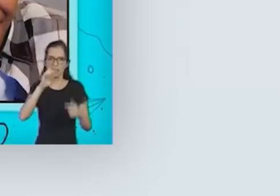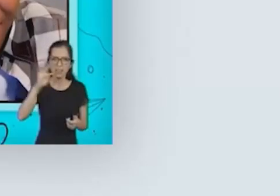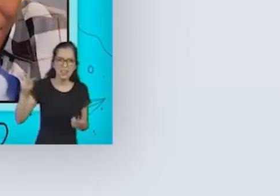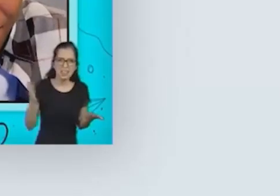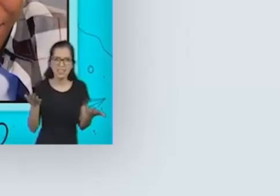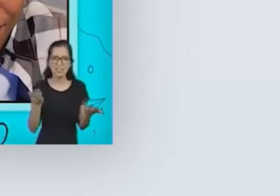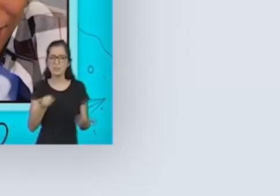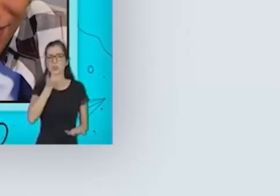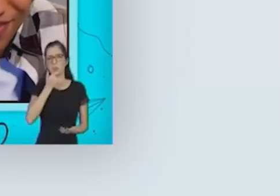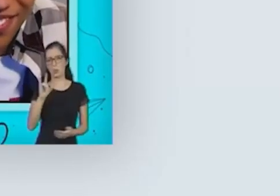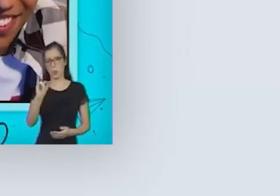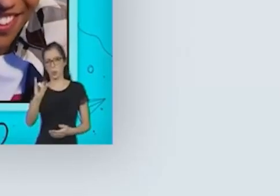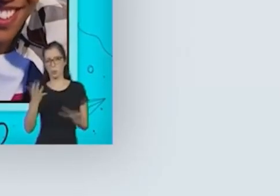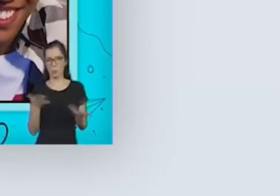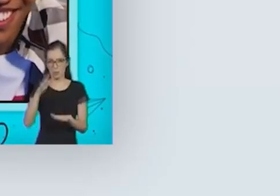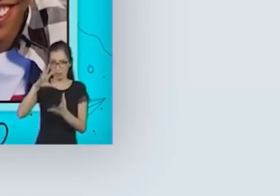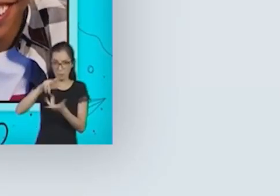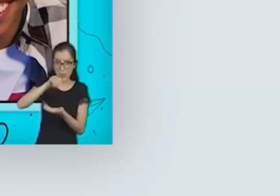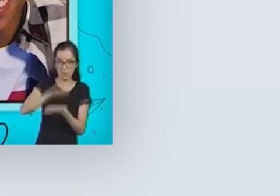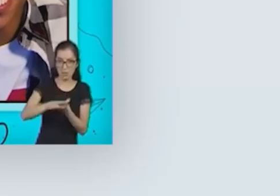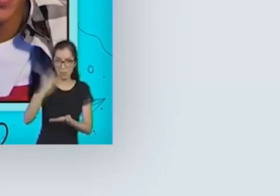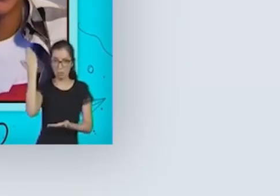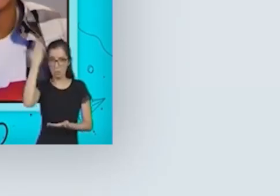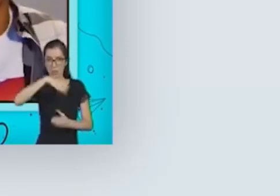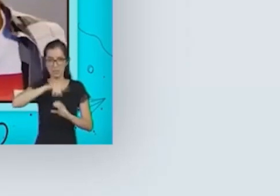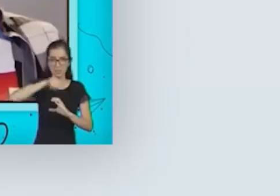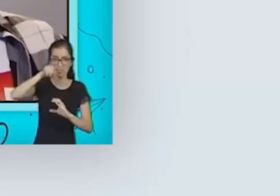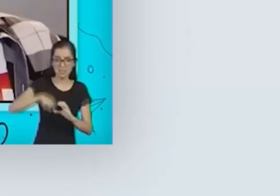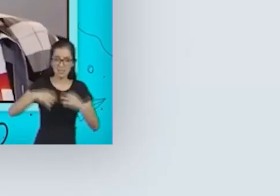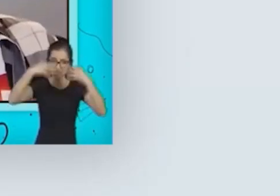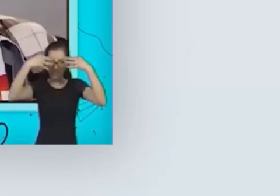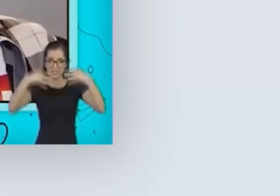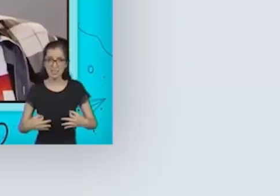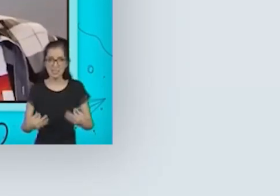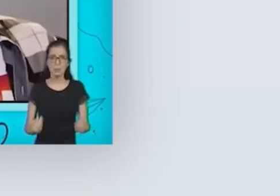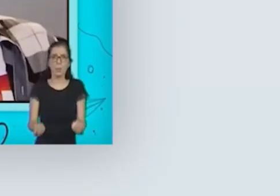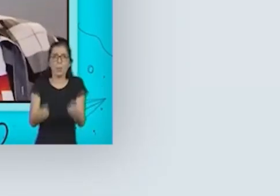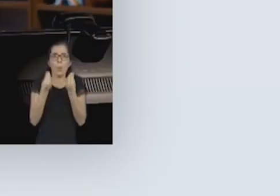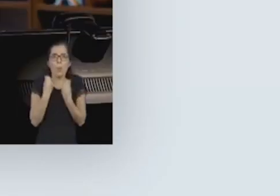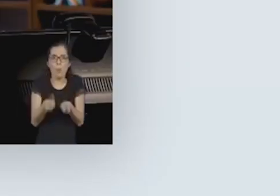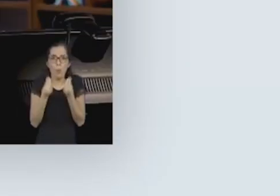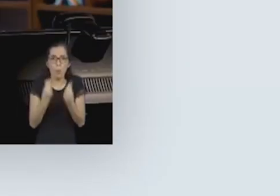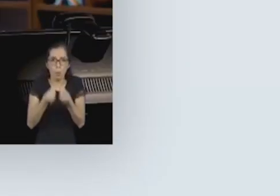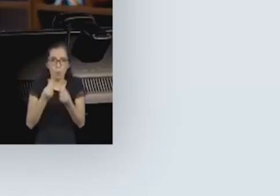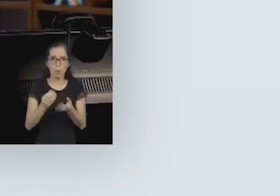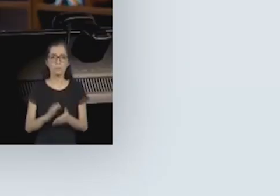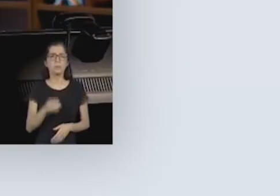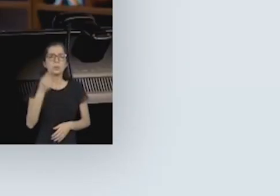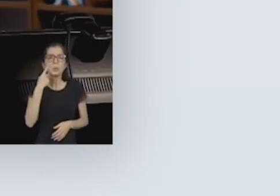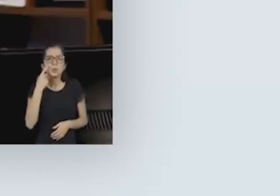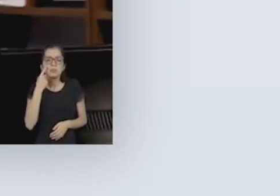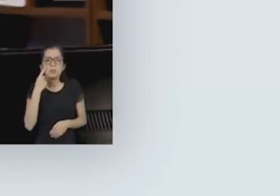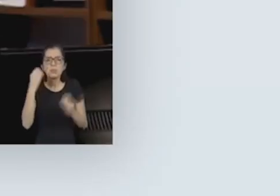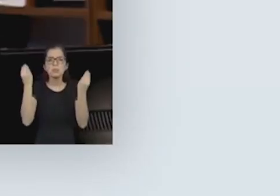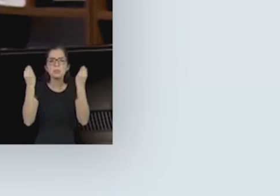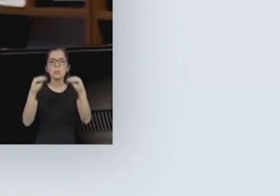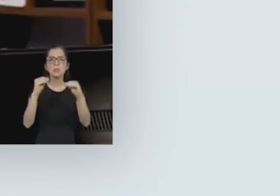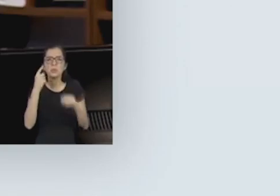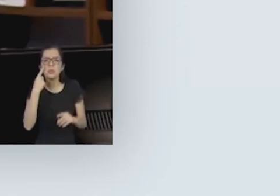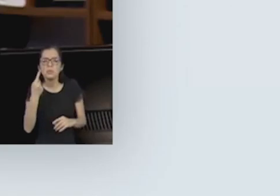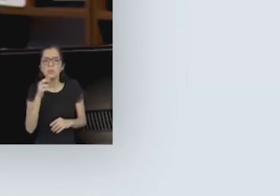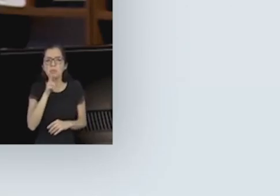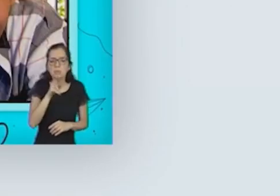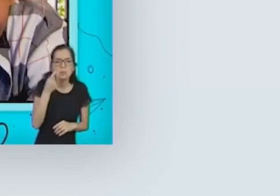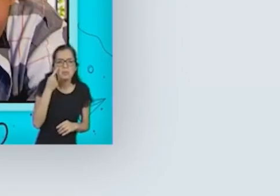plana. Só não vem dizer que o que ele acha é fato comprovado, que a Terra é plana e ponto final. Eu tô vendo aqui seu post. Ele